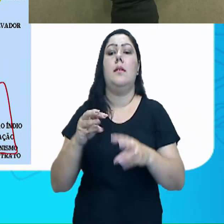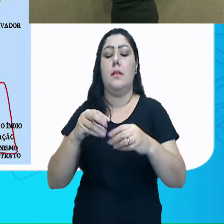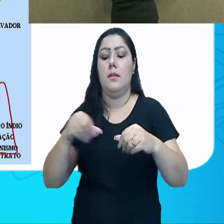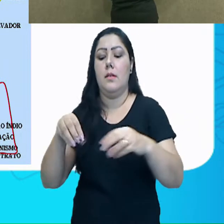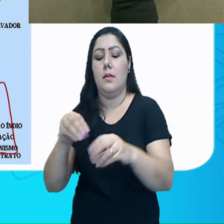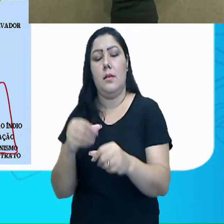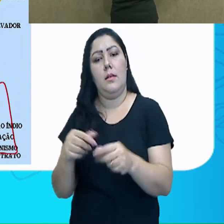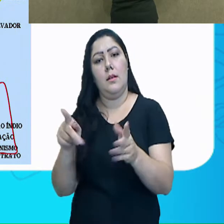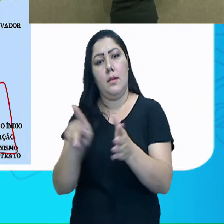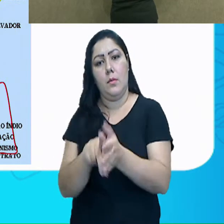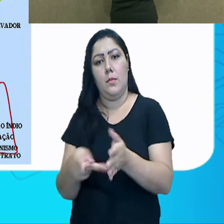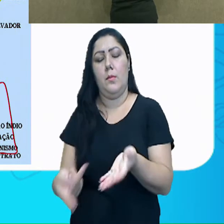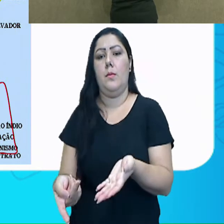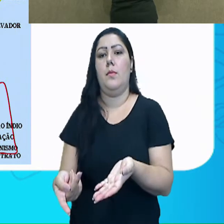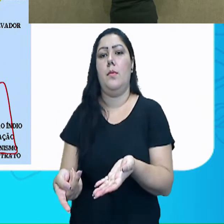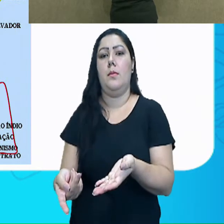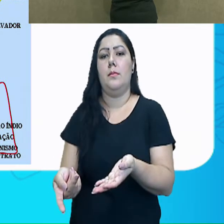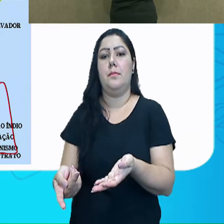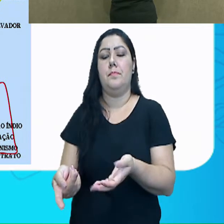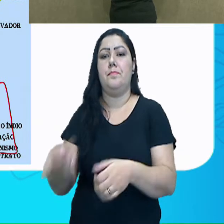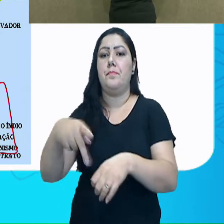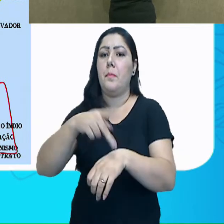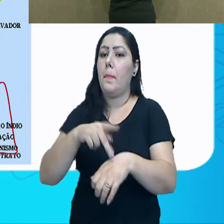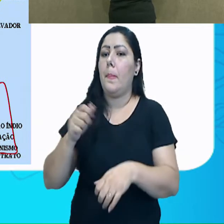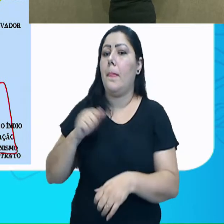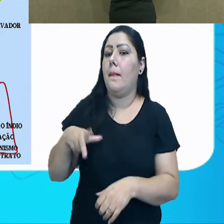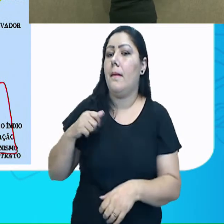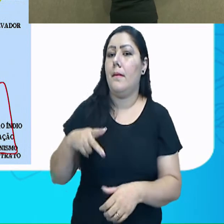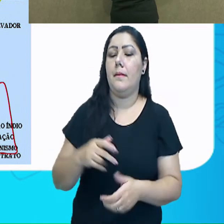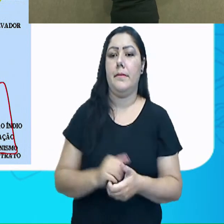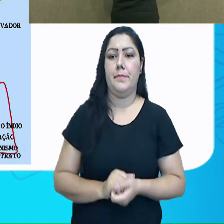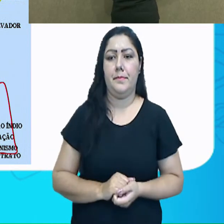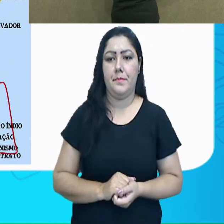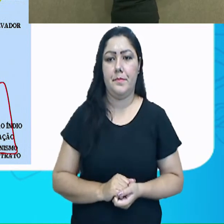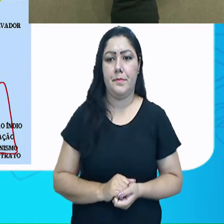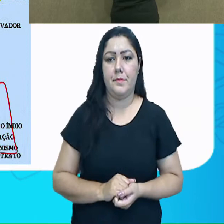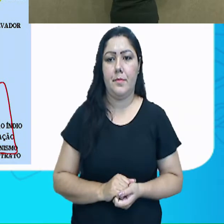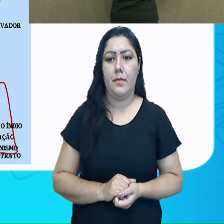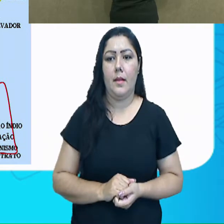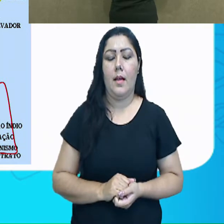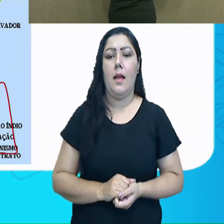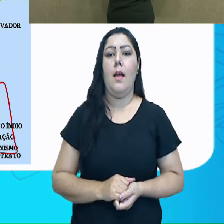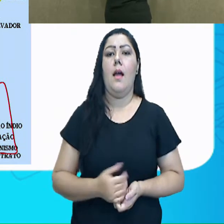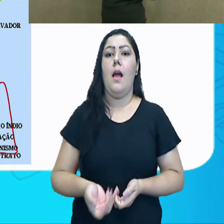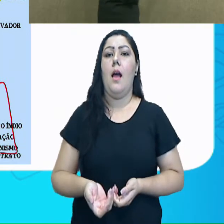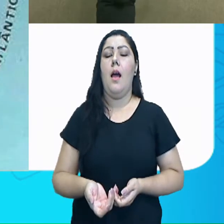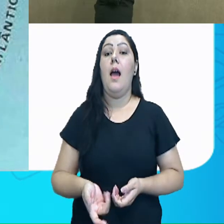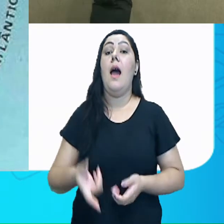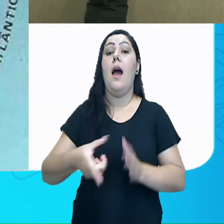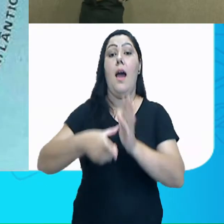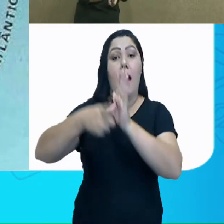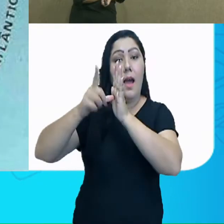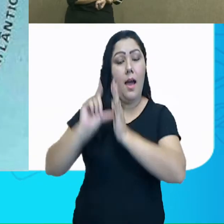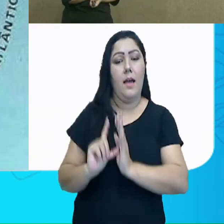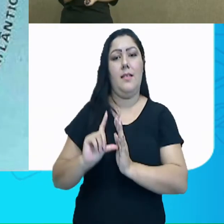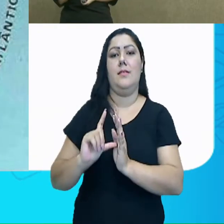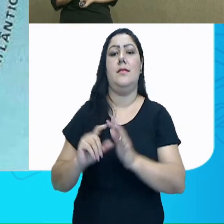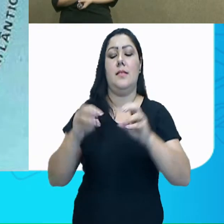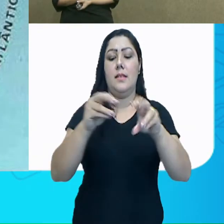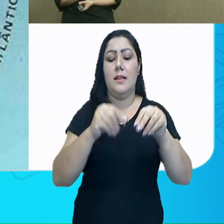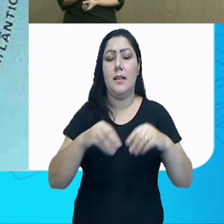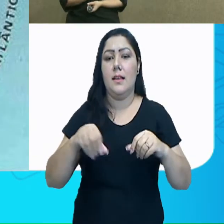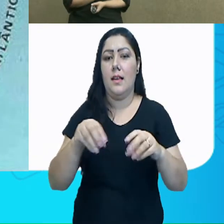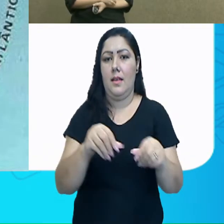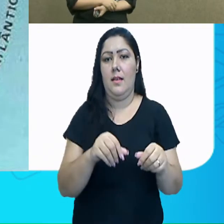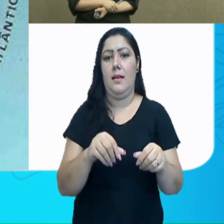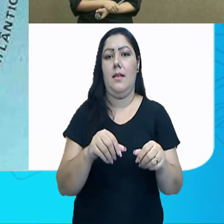área de pertence muito maior. E este tratado recebeu o nome de